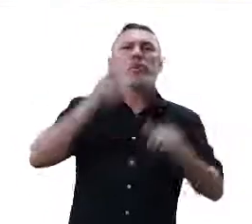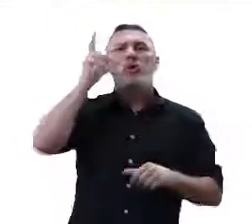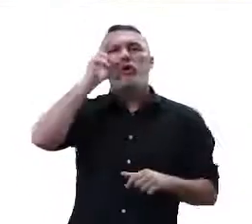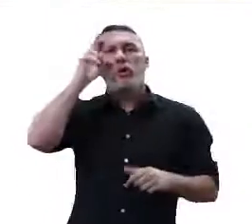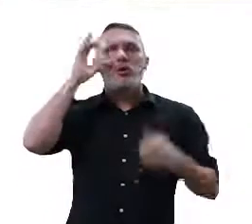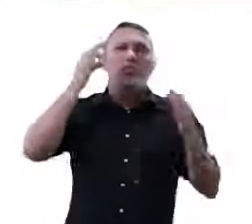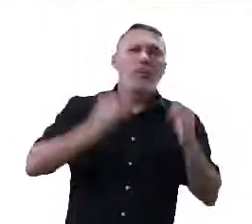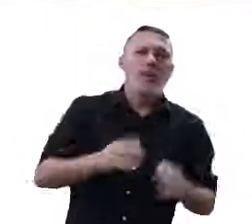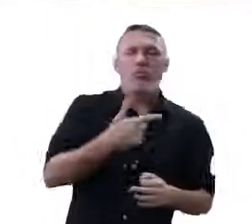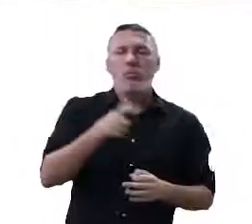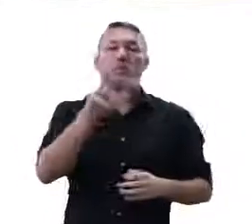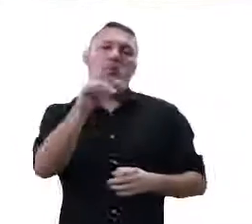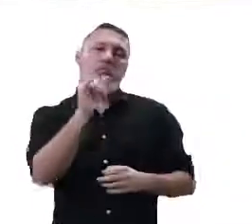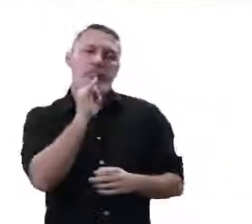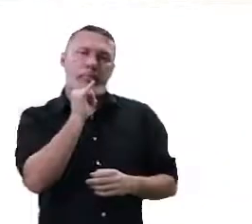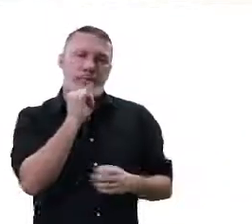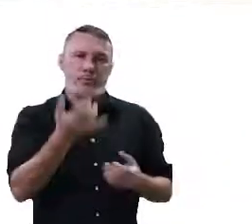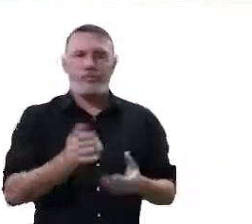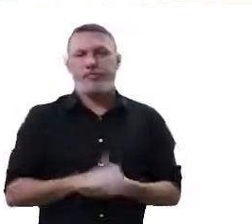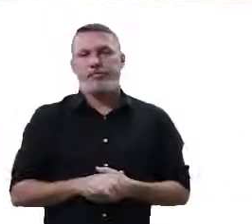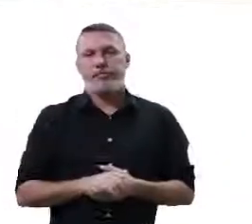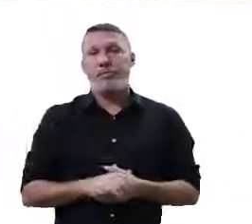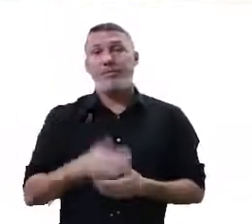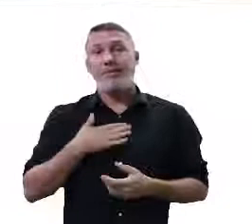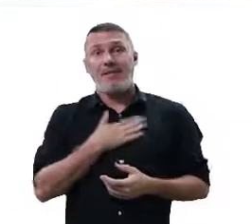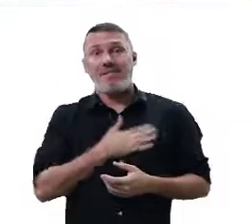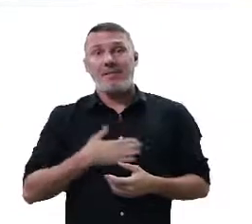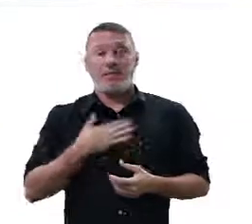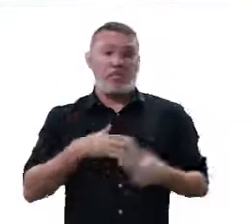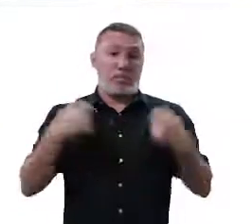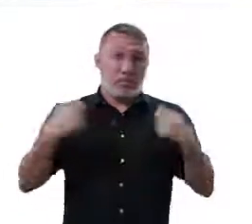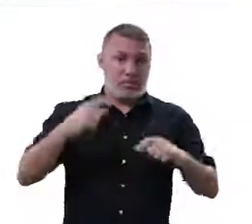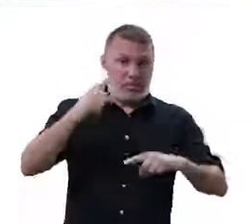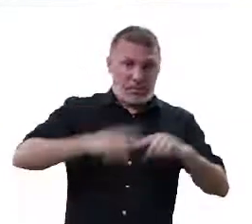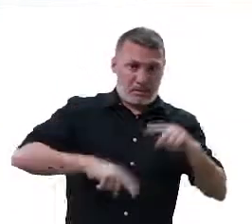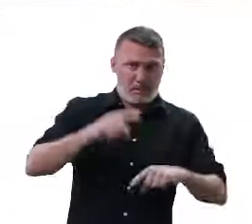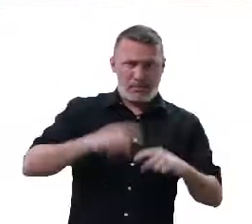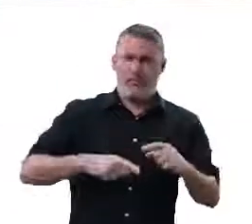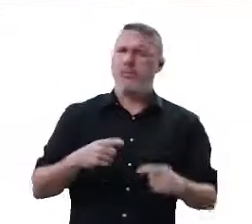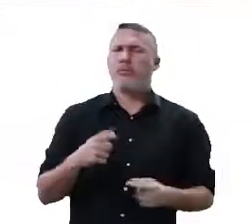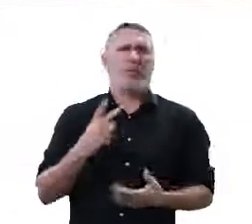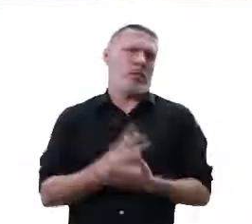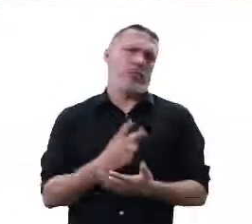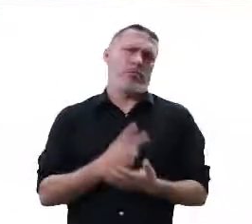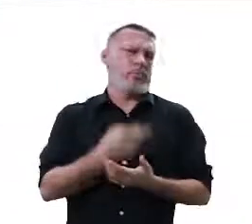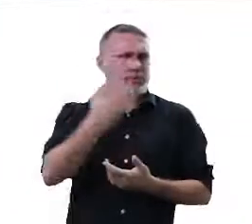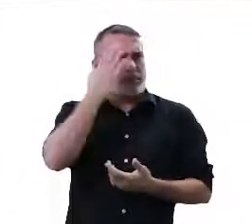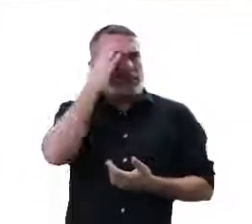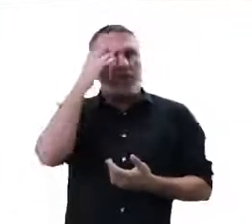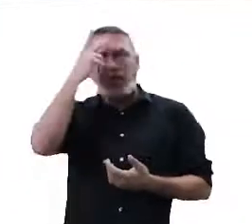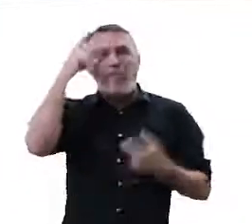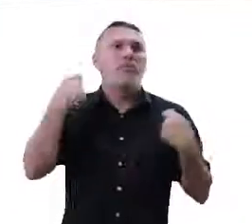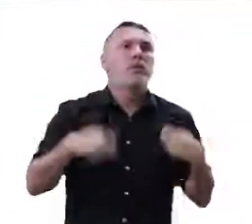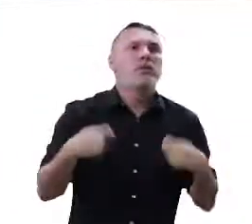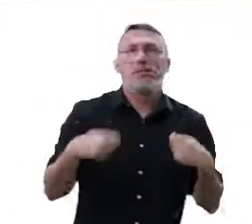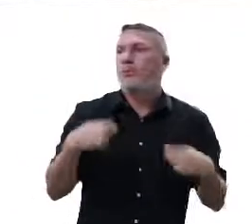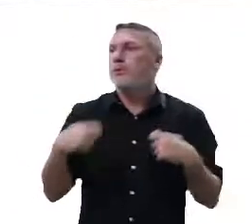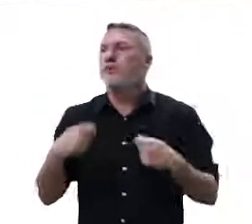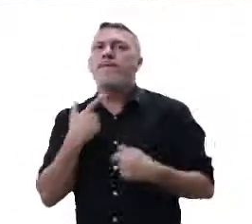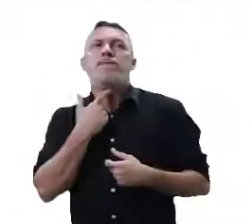vai tornar esse elemento histórico? Porque, por exemplo, satisfação das necessidades materiais é uma coisa que existe desde